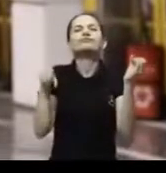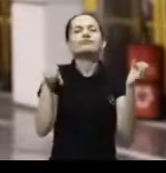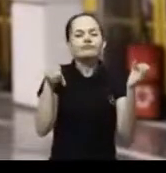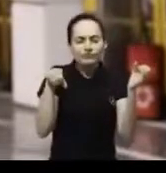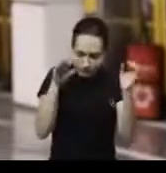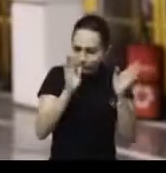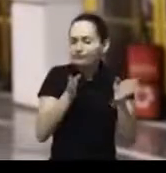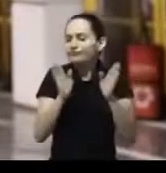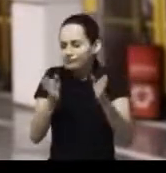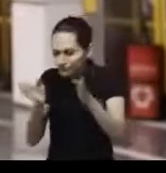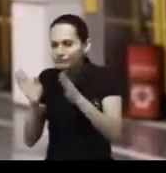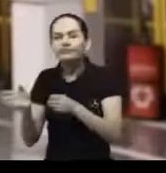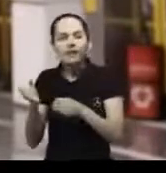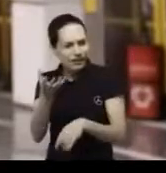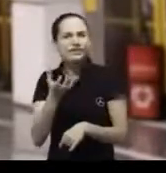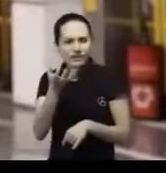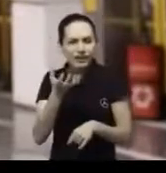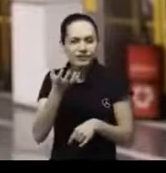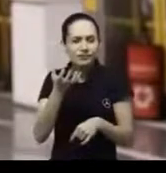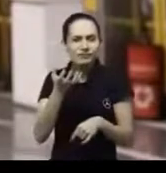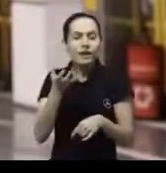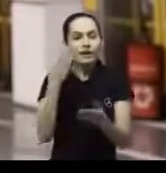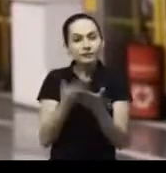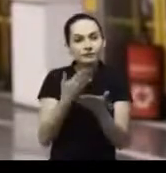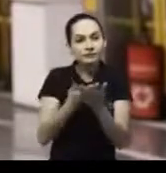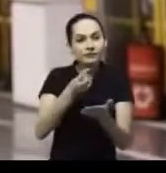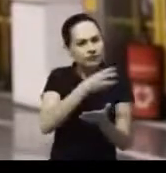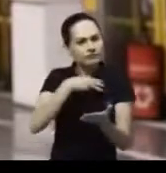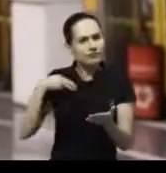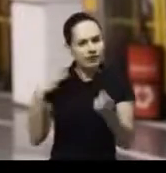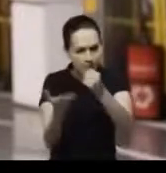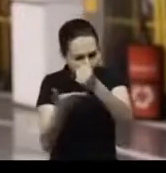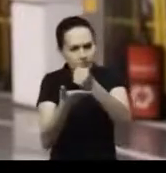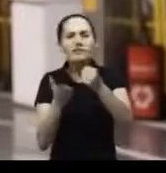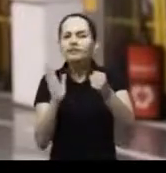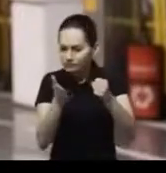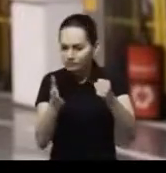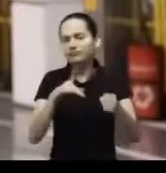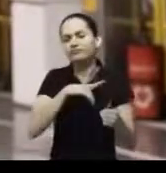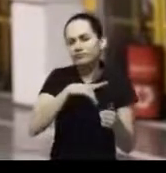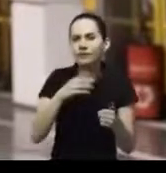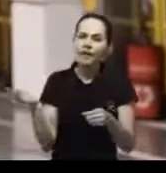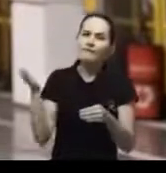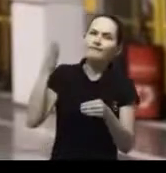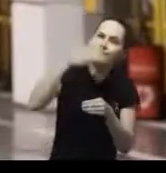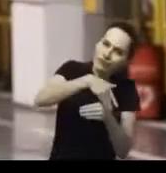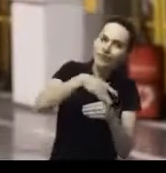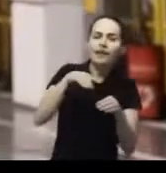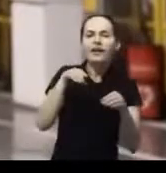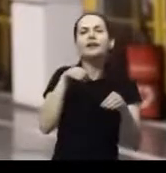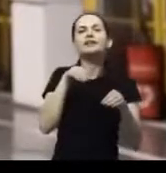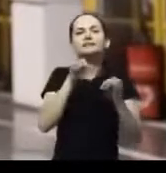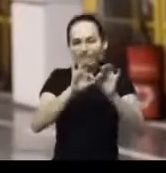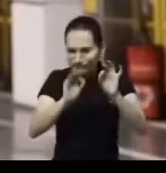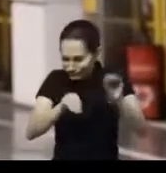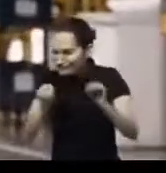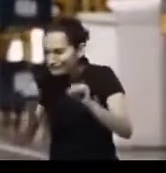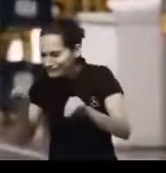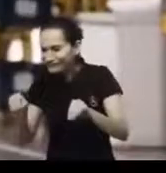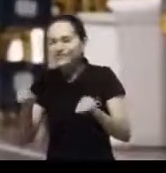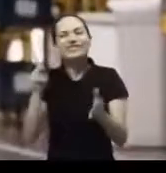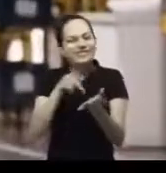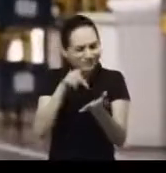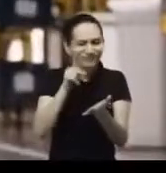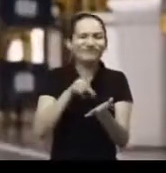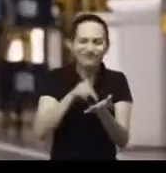é porque é o que eu quero é desde que eu estudei no SENAI é a base que eu tive E aí eu vim para ali e eu tiver certeza ela quer que eu